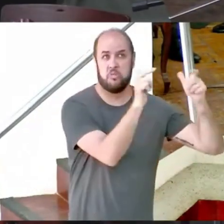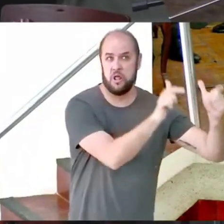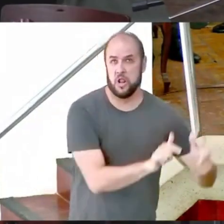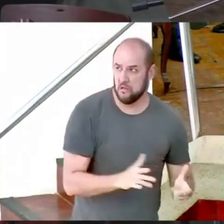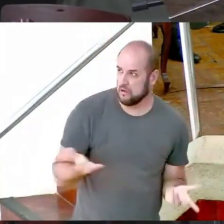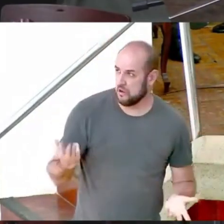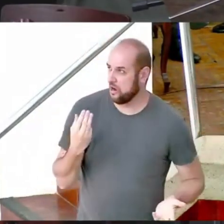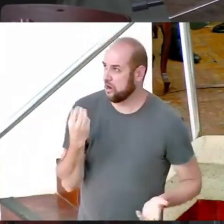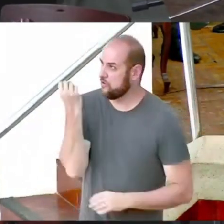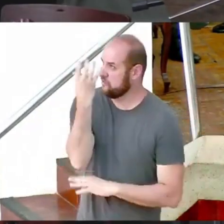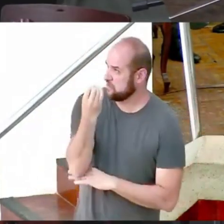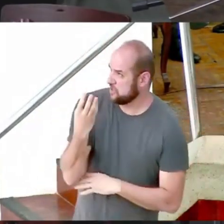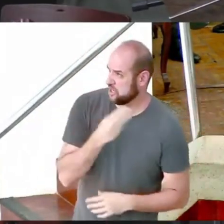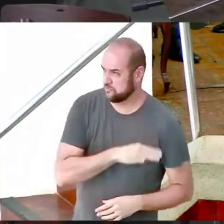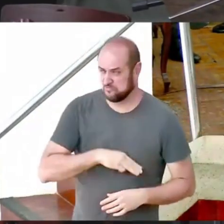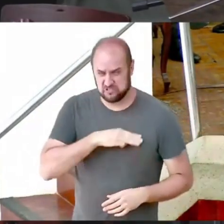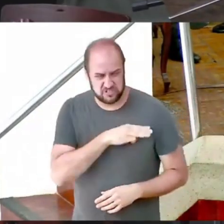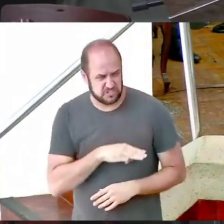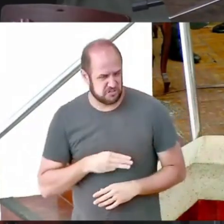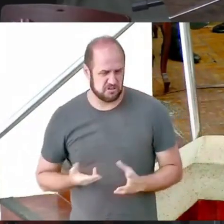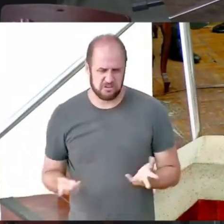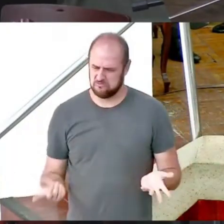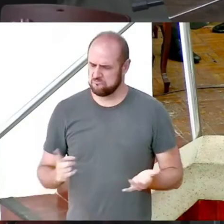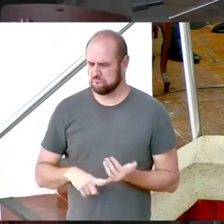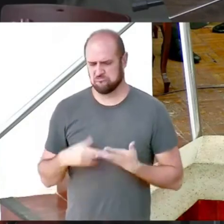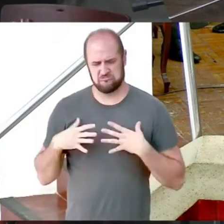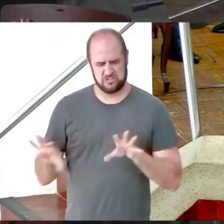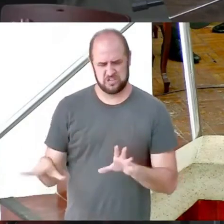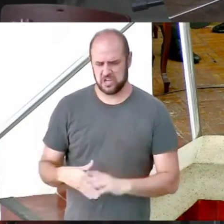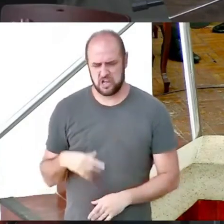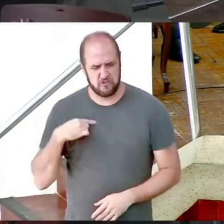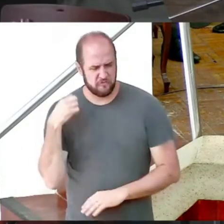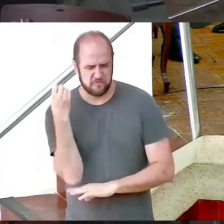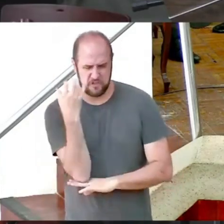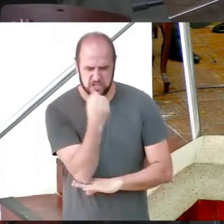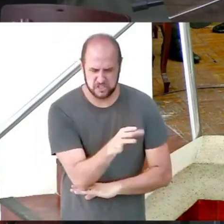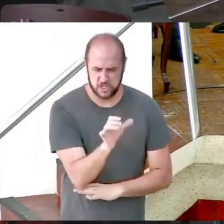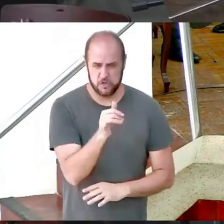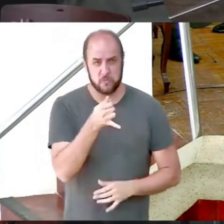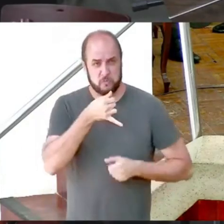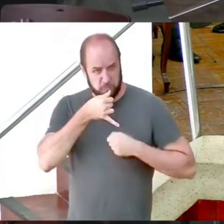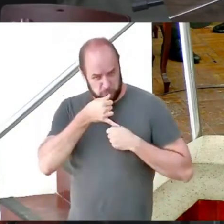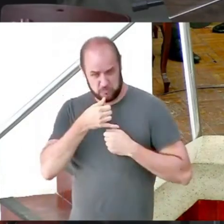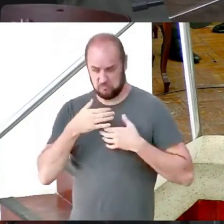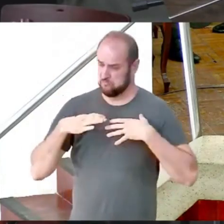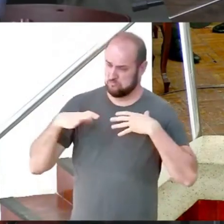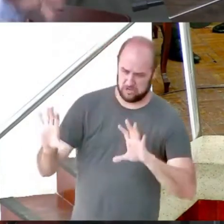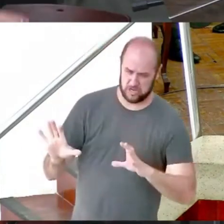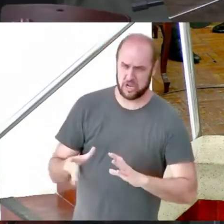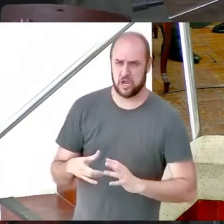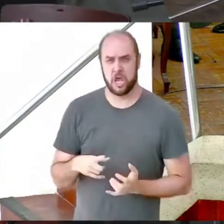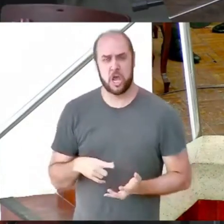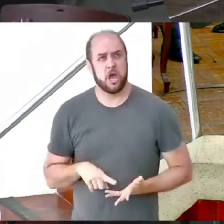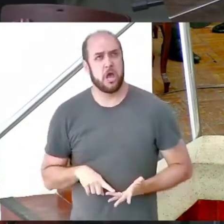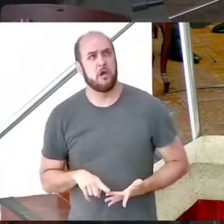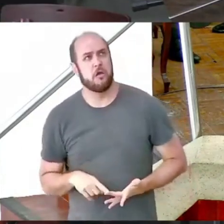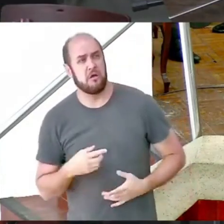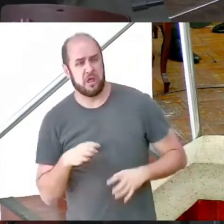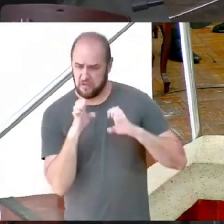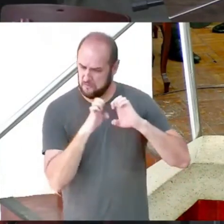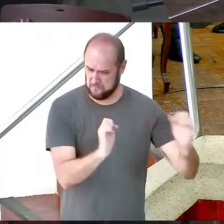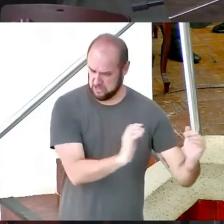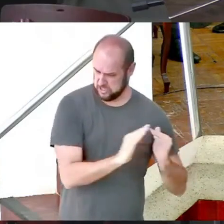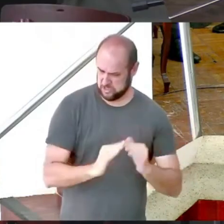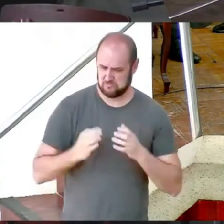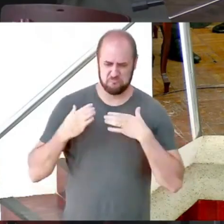viagem missionária da Igreja da Lapa, não vou viajar para o Rio Grande do Sul, eu não vou evangelizar os meus